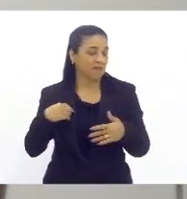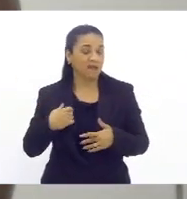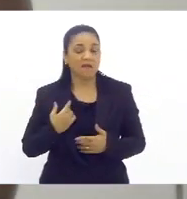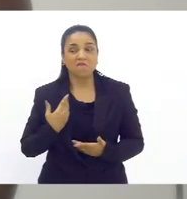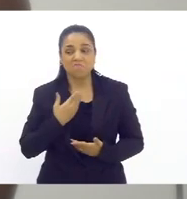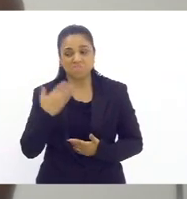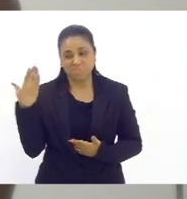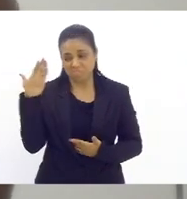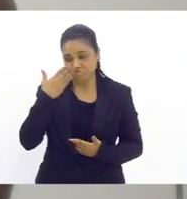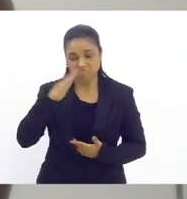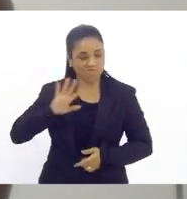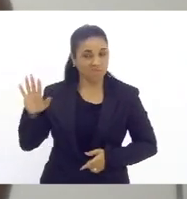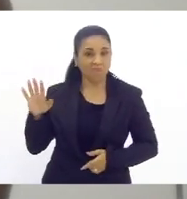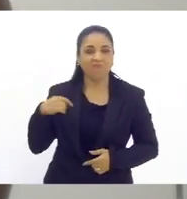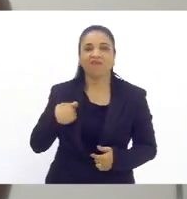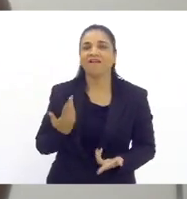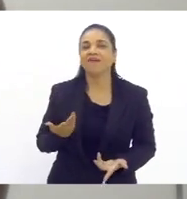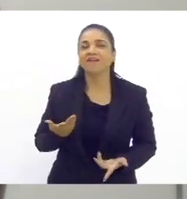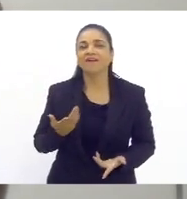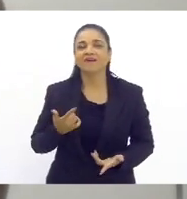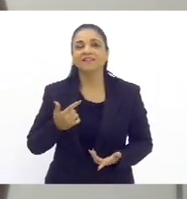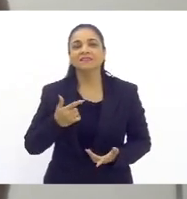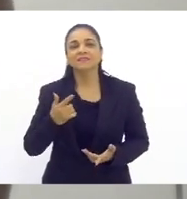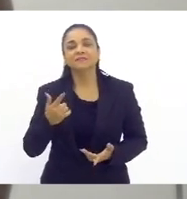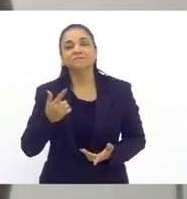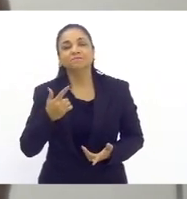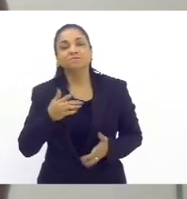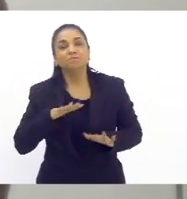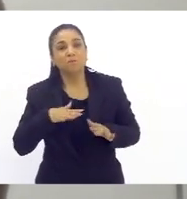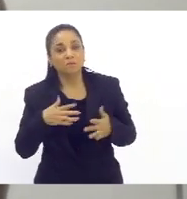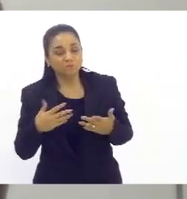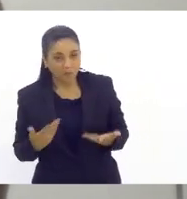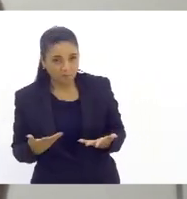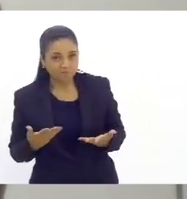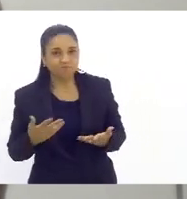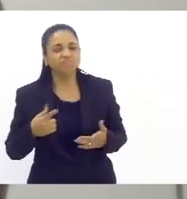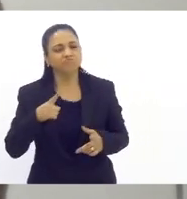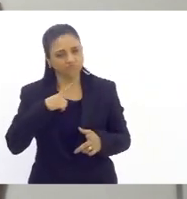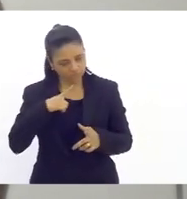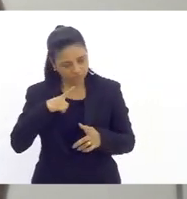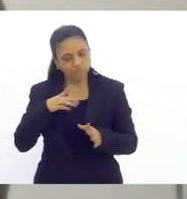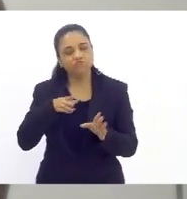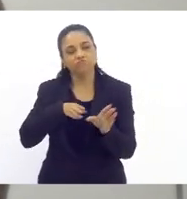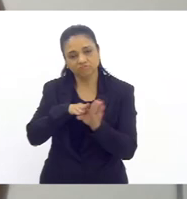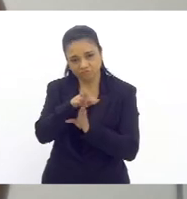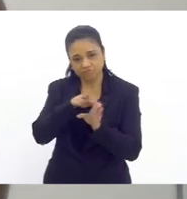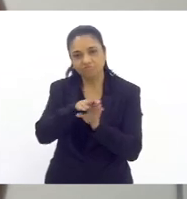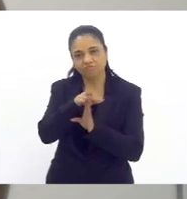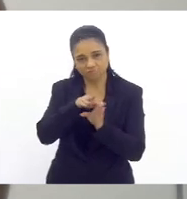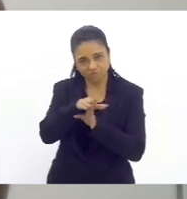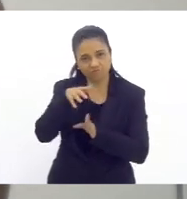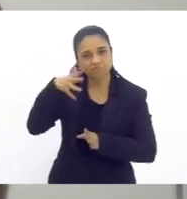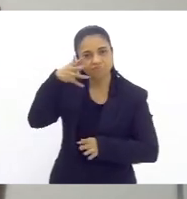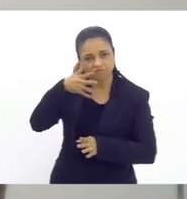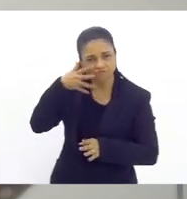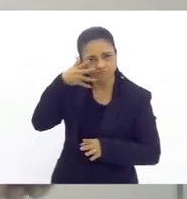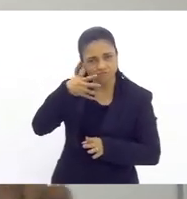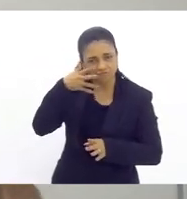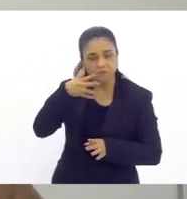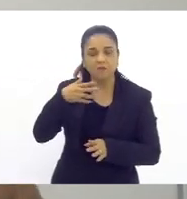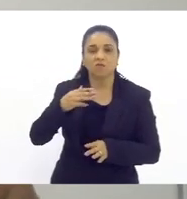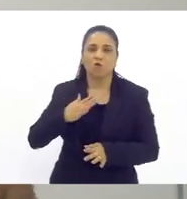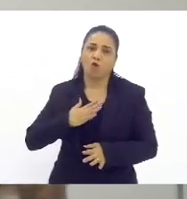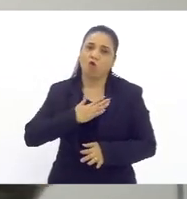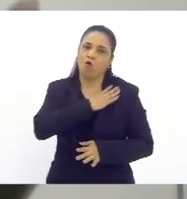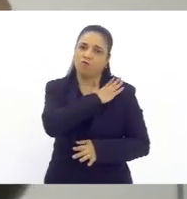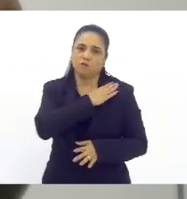era assim veja se respondendo sim existe desde os cursos de Formação tanto oficiais ou prazos